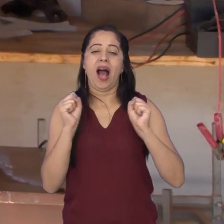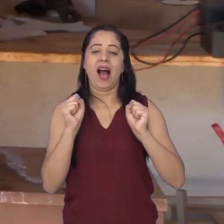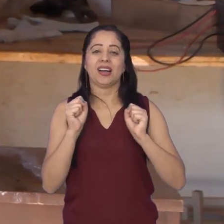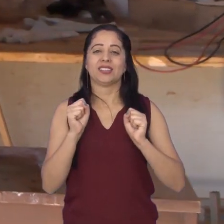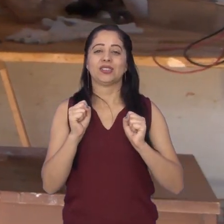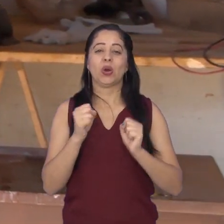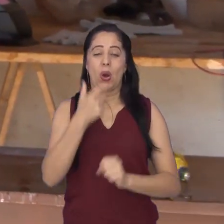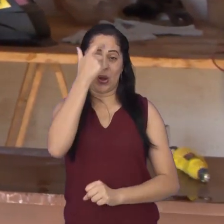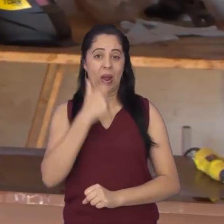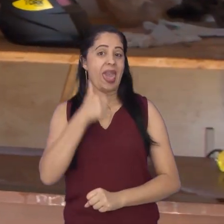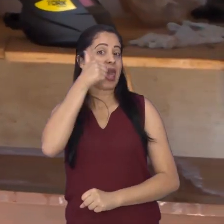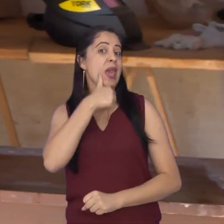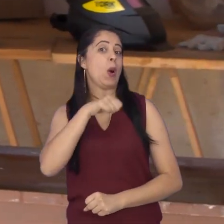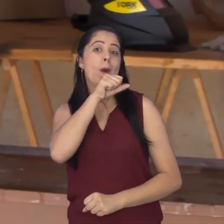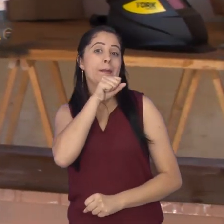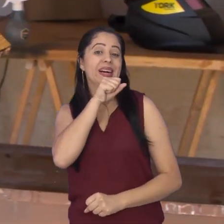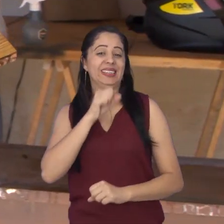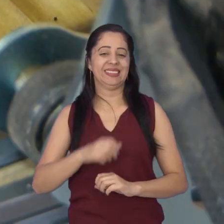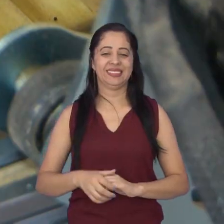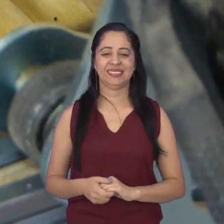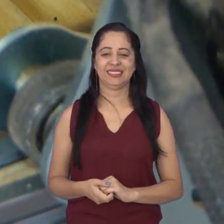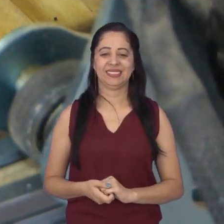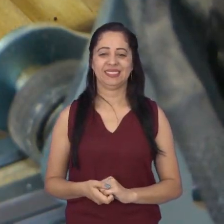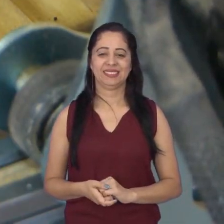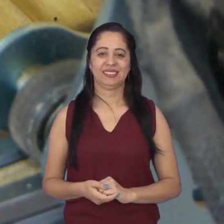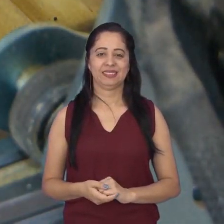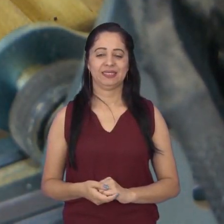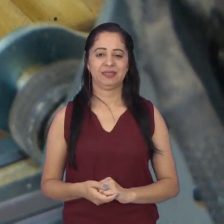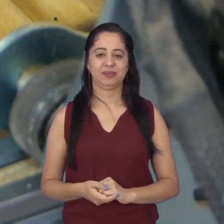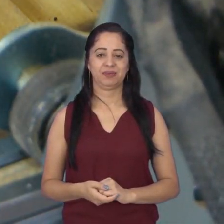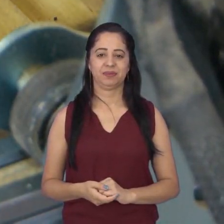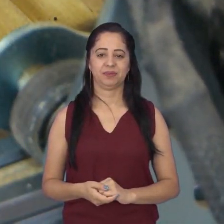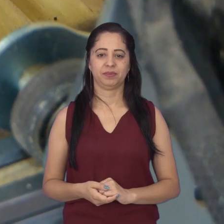Os cinegrafistas também, todo mundo ajudou.